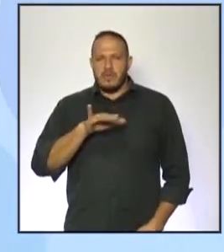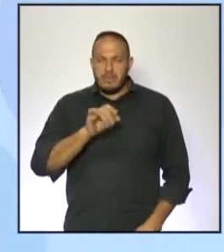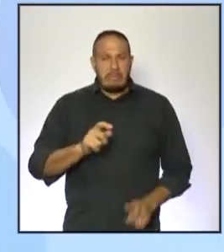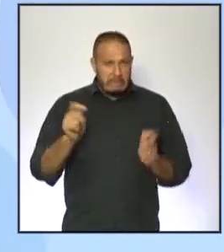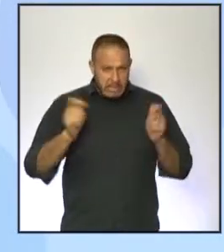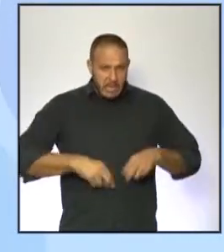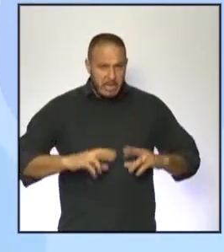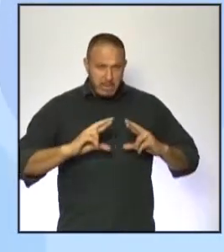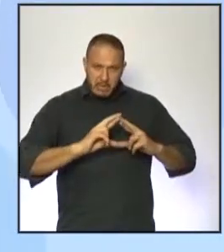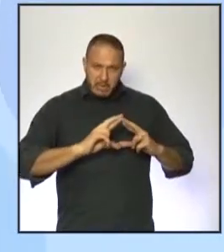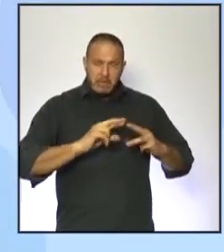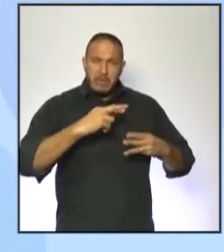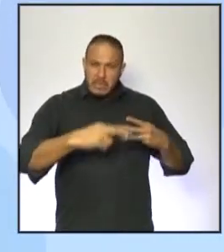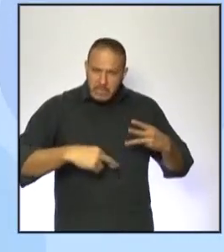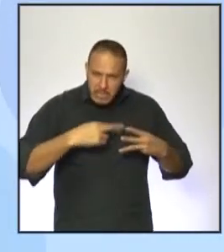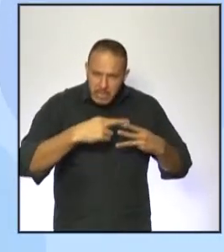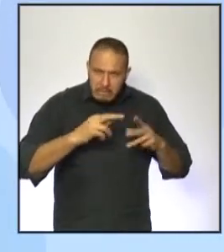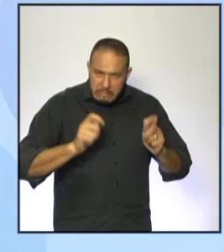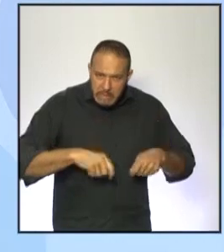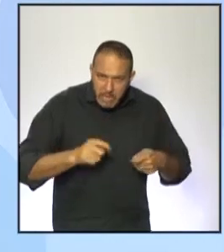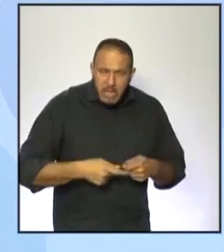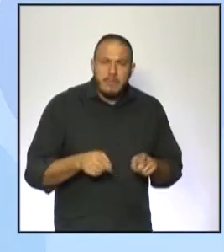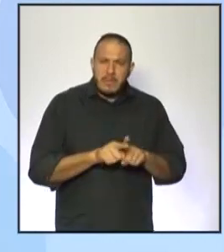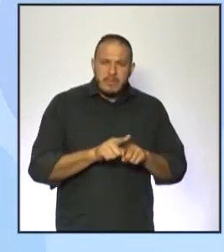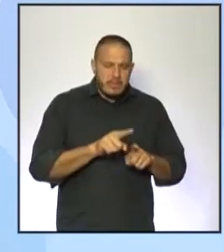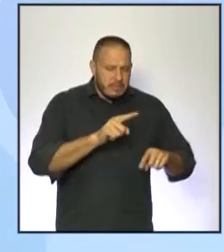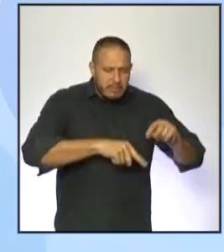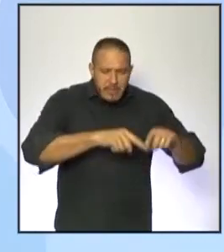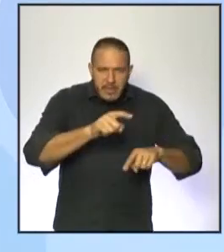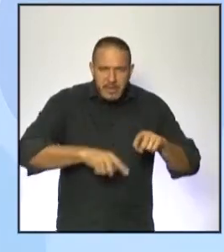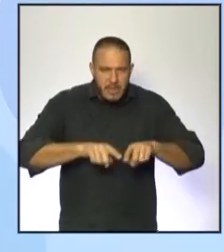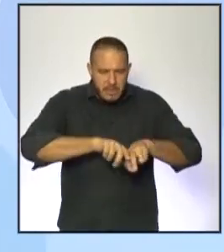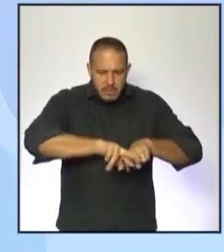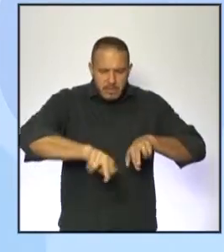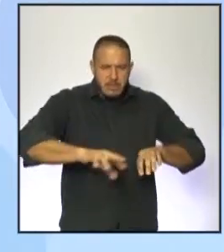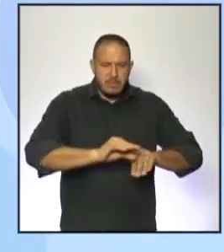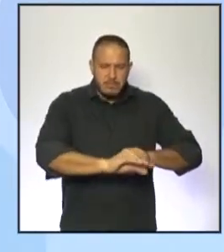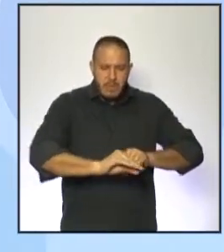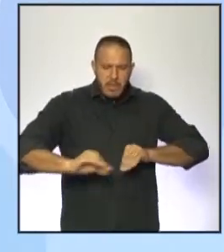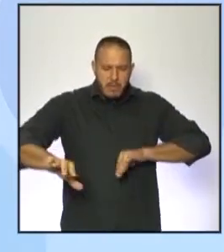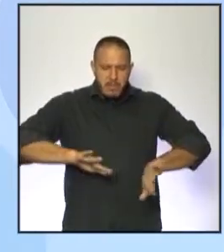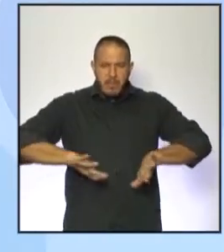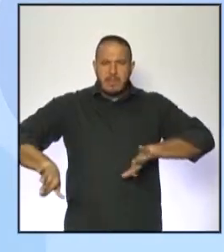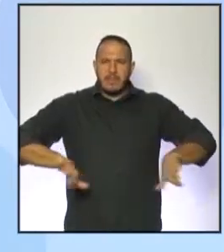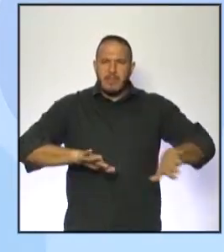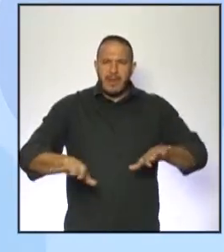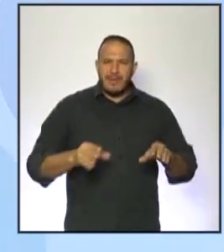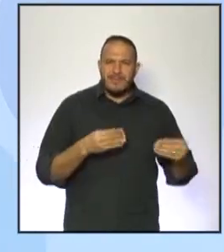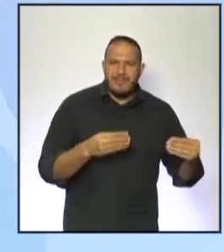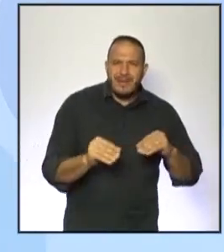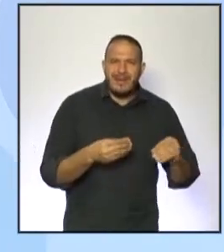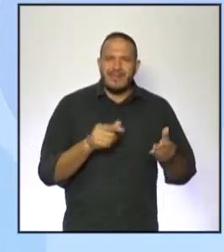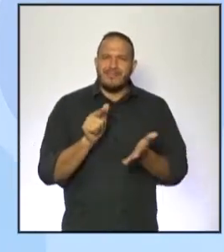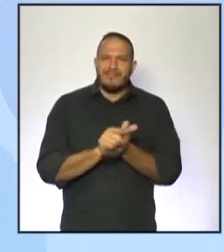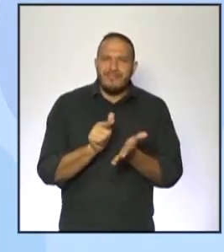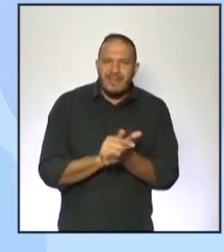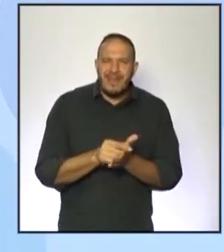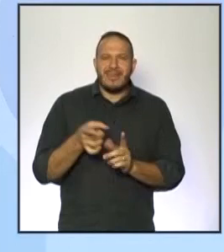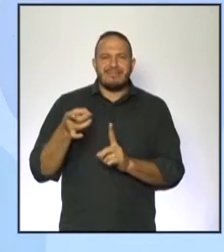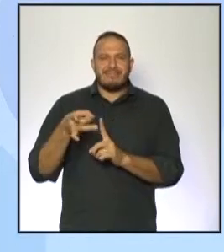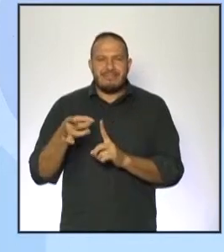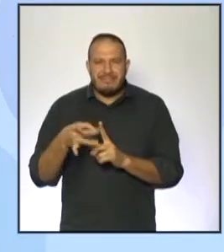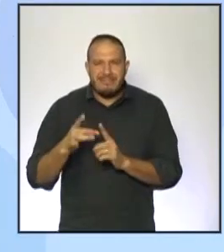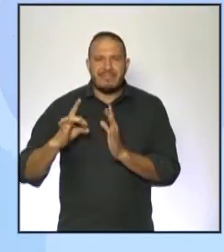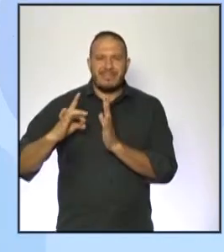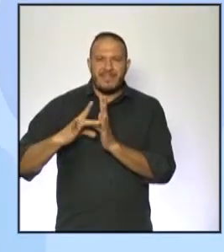também reutilizar, pegar esses materiais e segregar para dar uma nova vida a eles. É